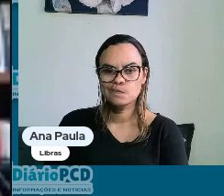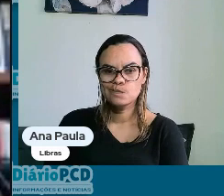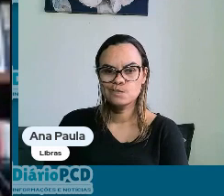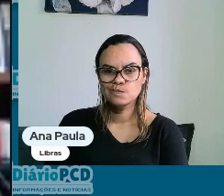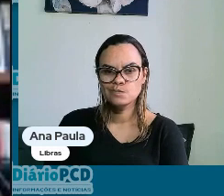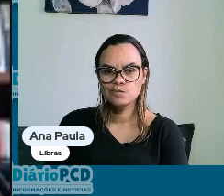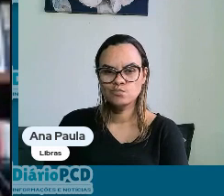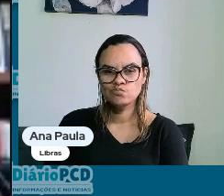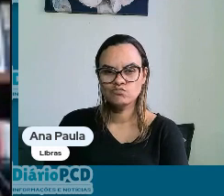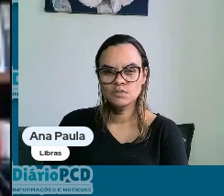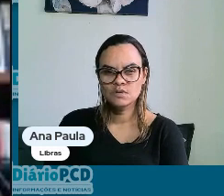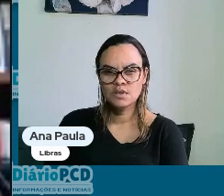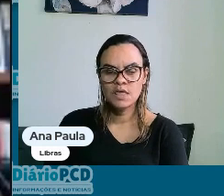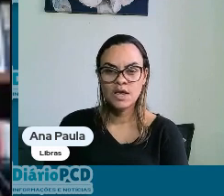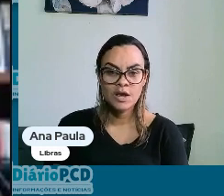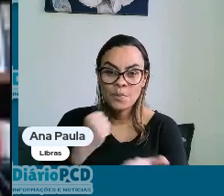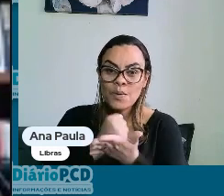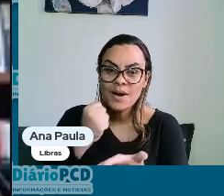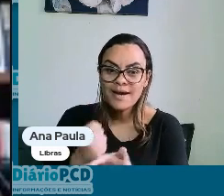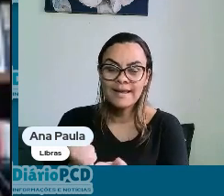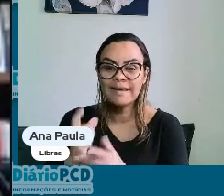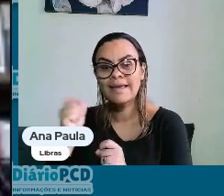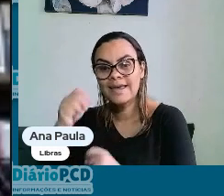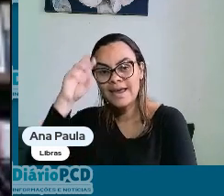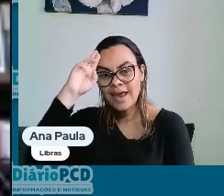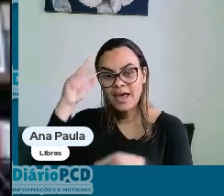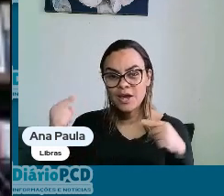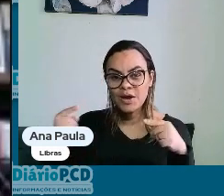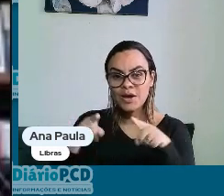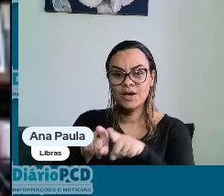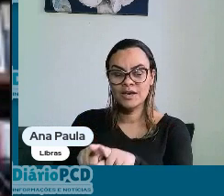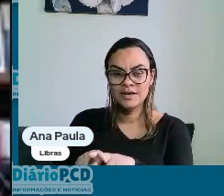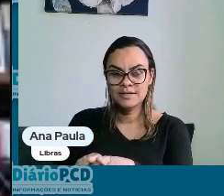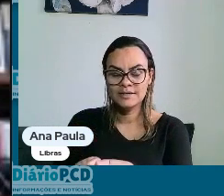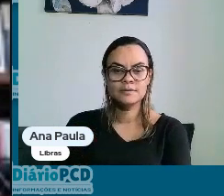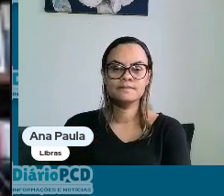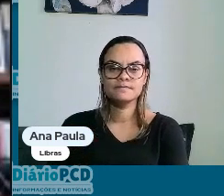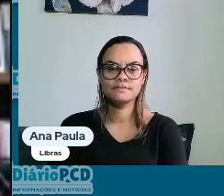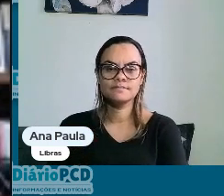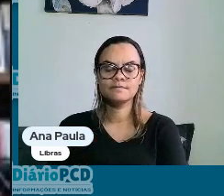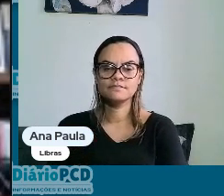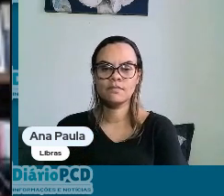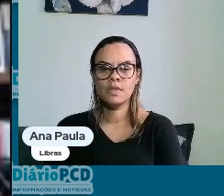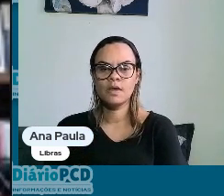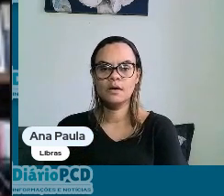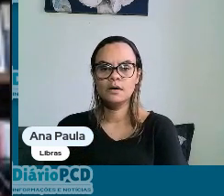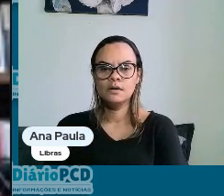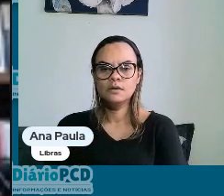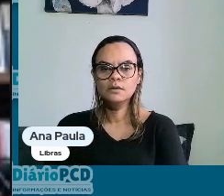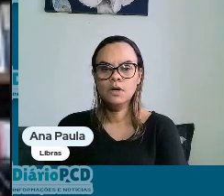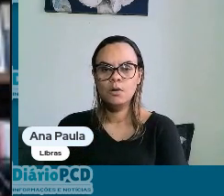o registro dele, e não tinha esse número enorme de